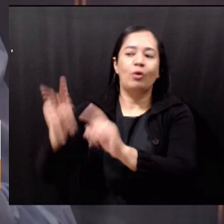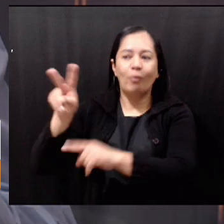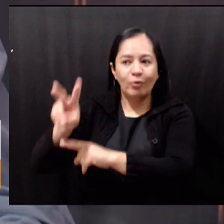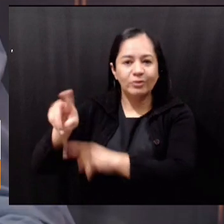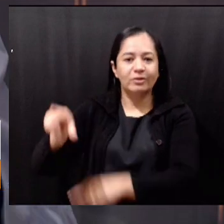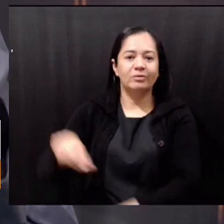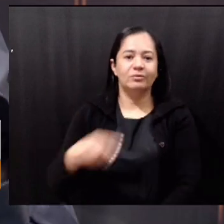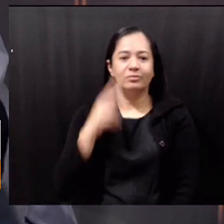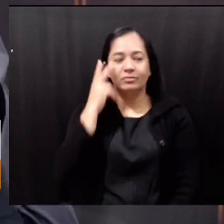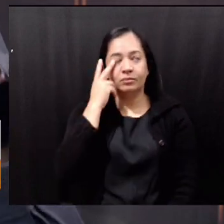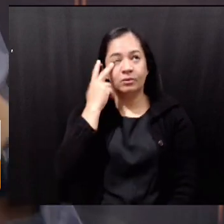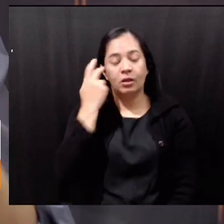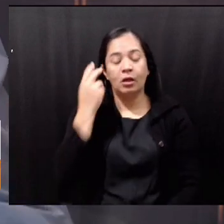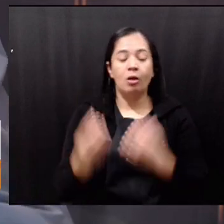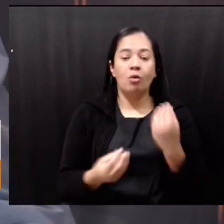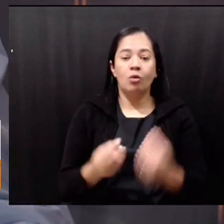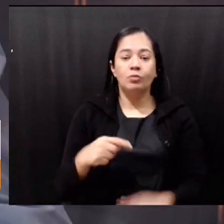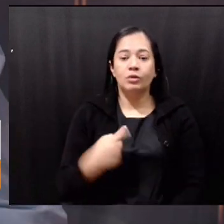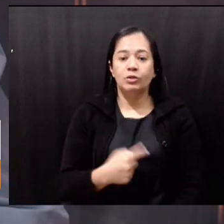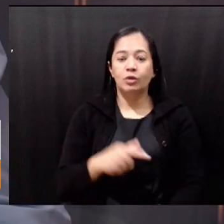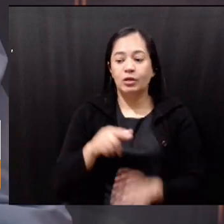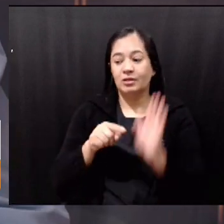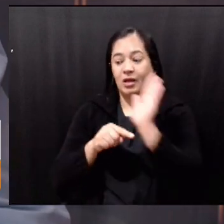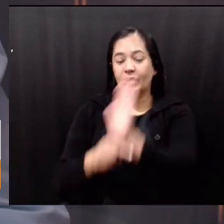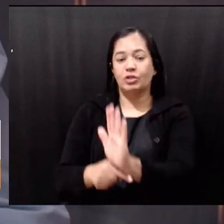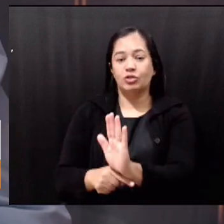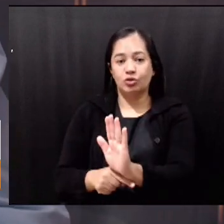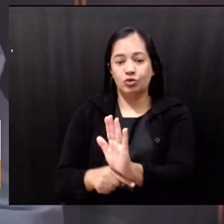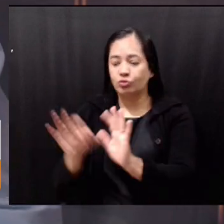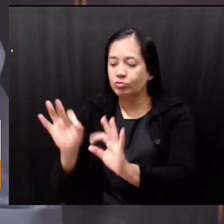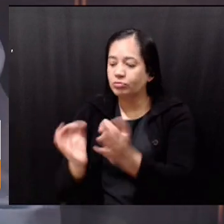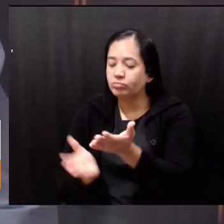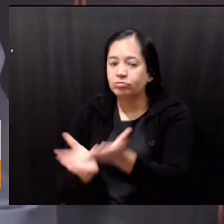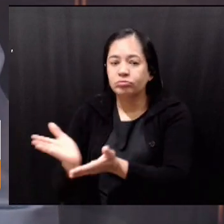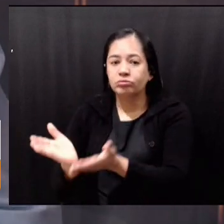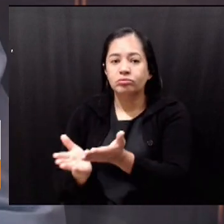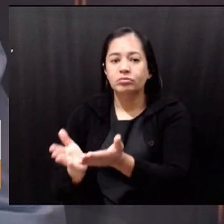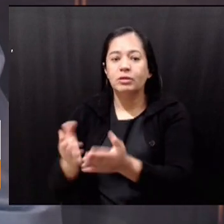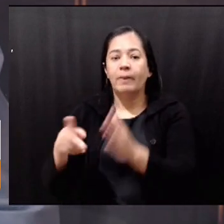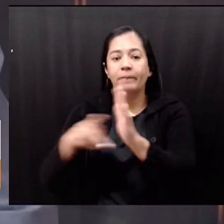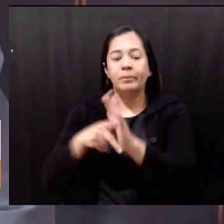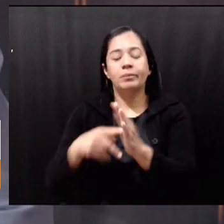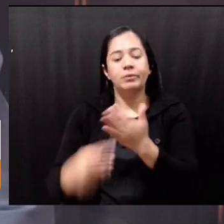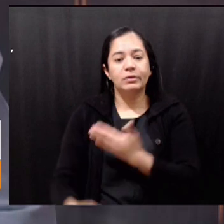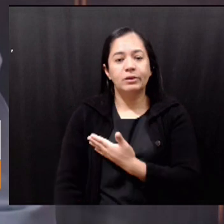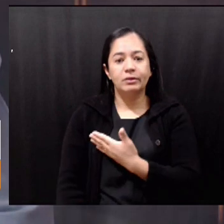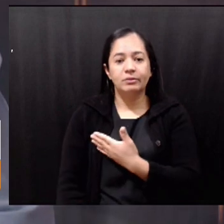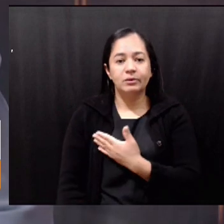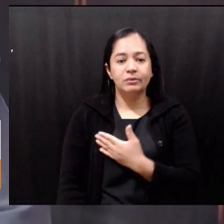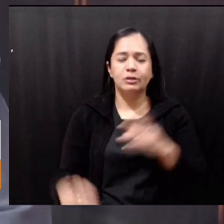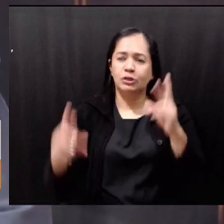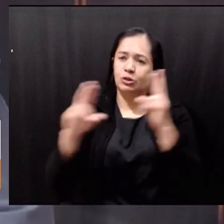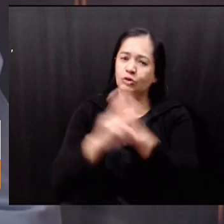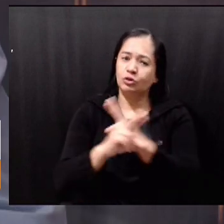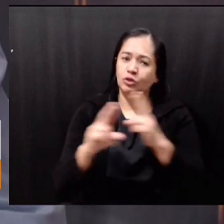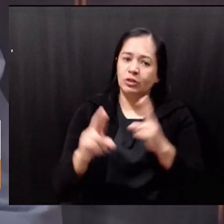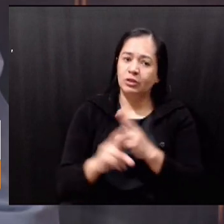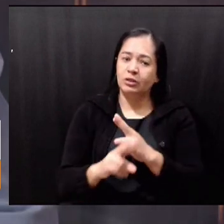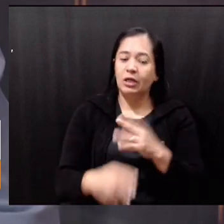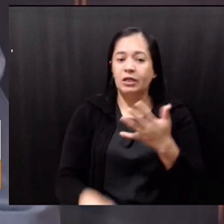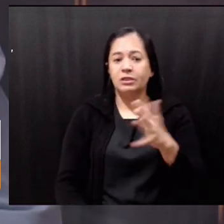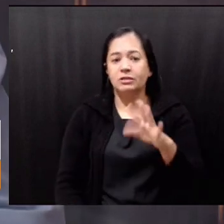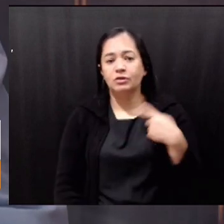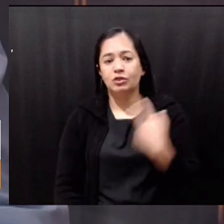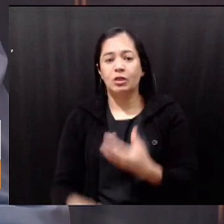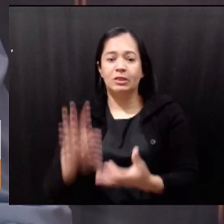vamos auxiliar, ter uma manutenção adequada da amizade, de relacionamentos que às vezes a gente resume a